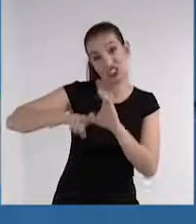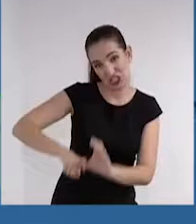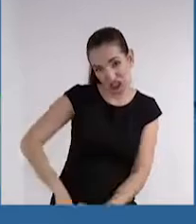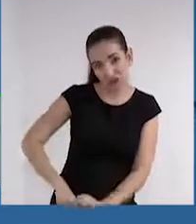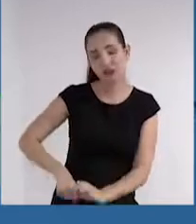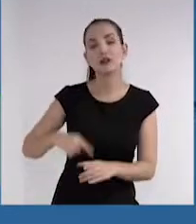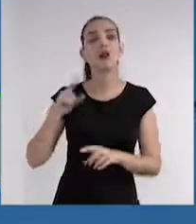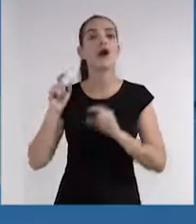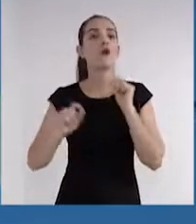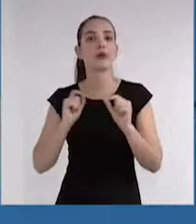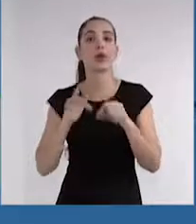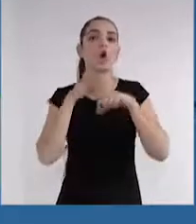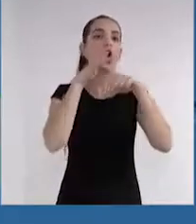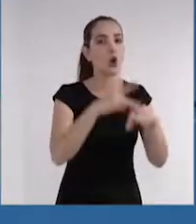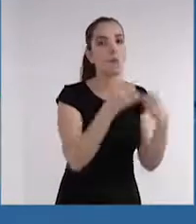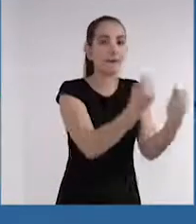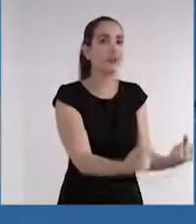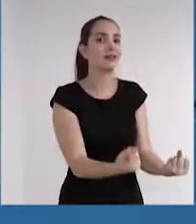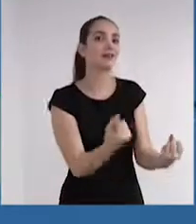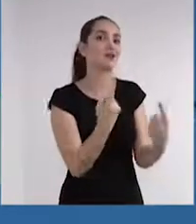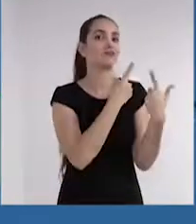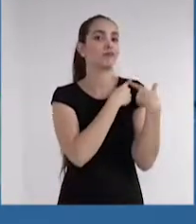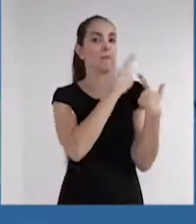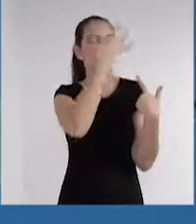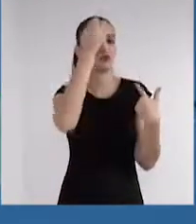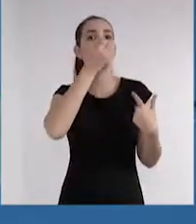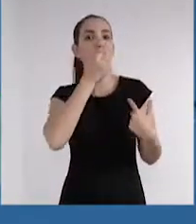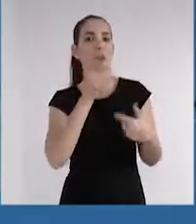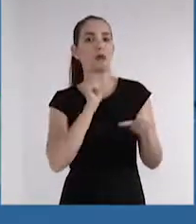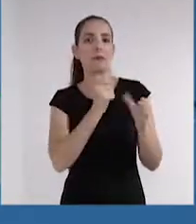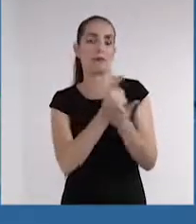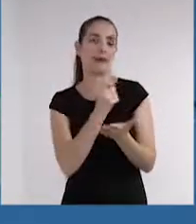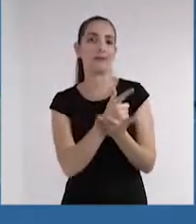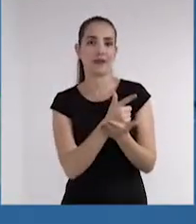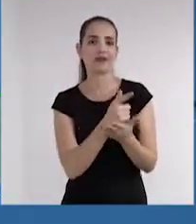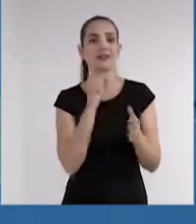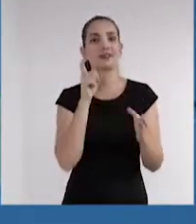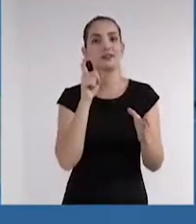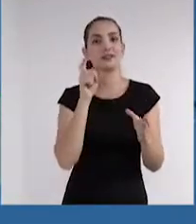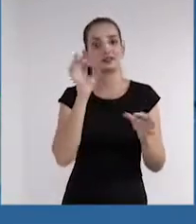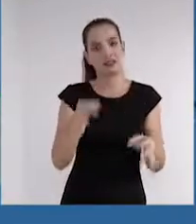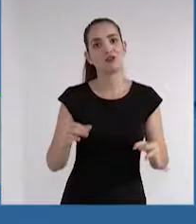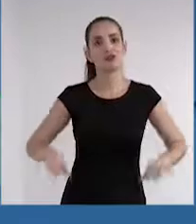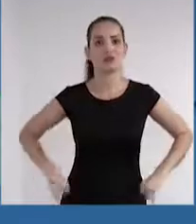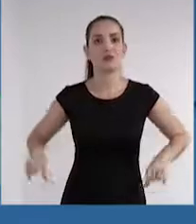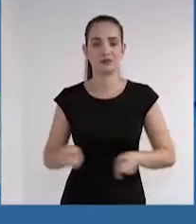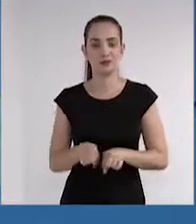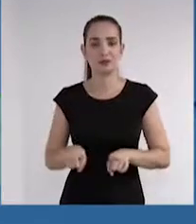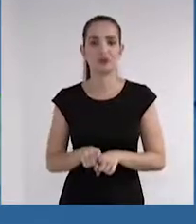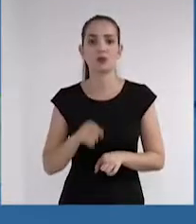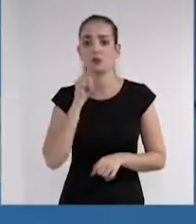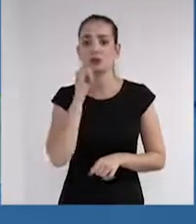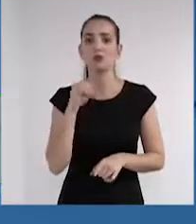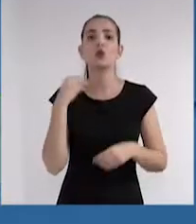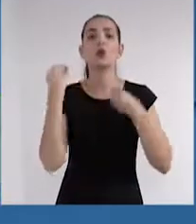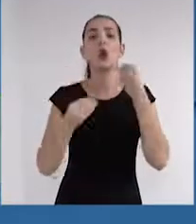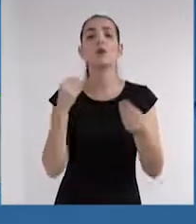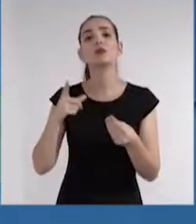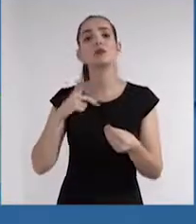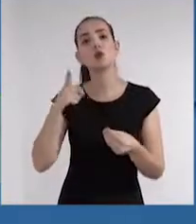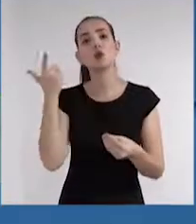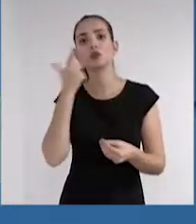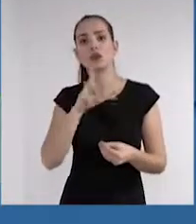essa é a regra dos bancos. Então, quando ele coloca aqui que o banco não arrumou dinheiro, por que não arrumou dinheiro? Porque